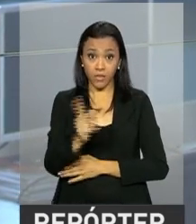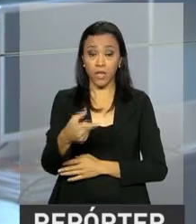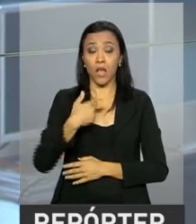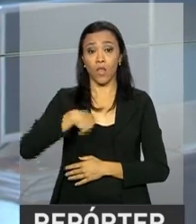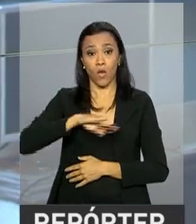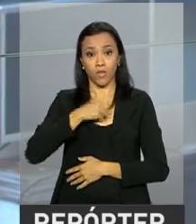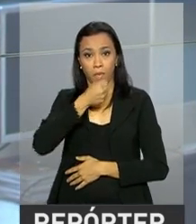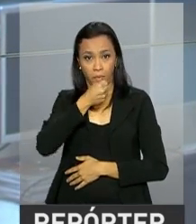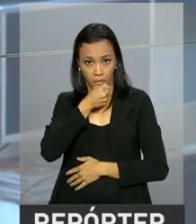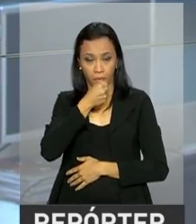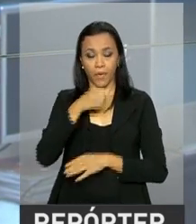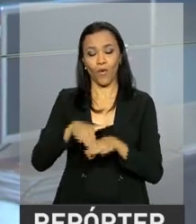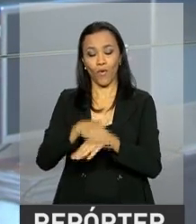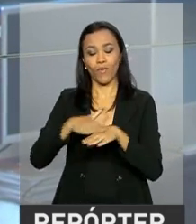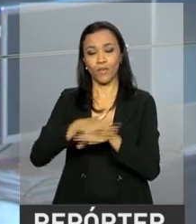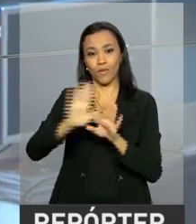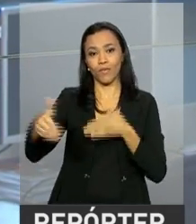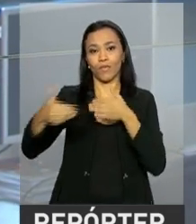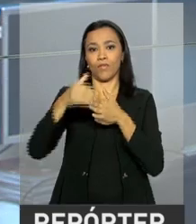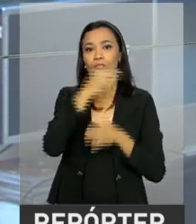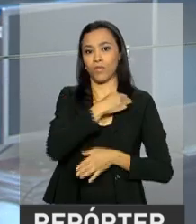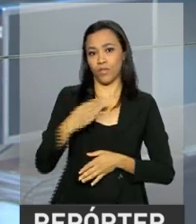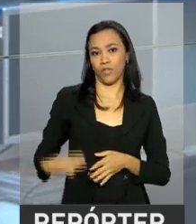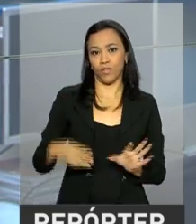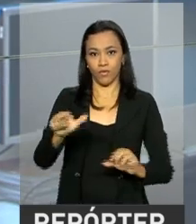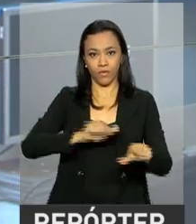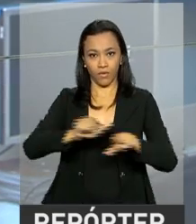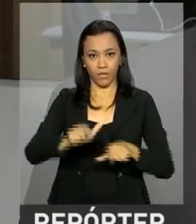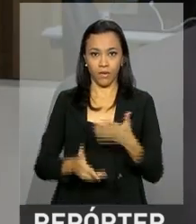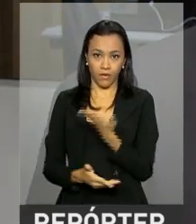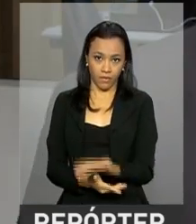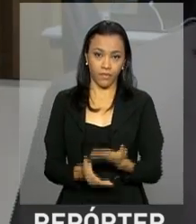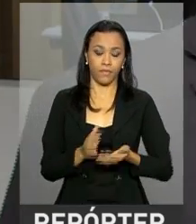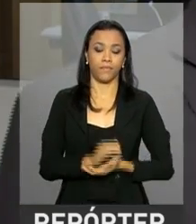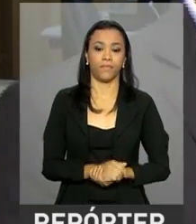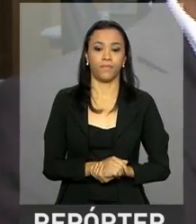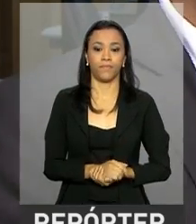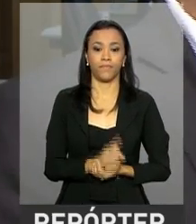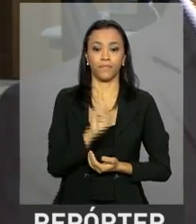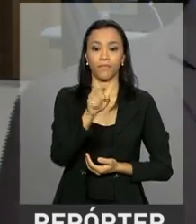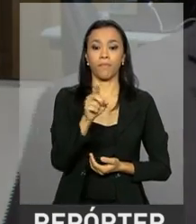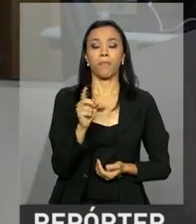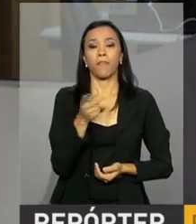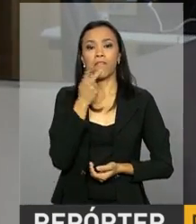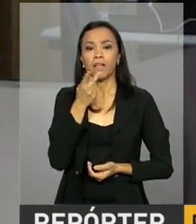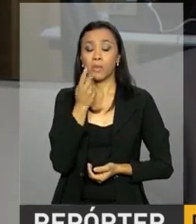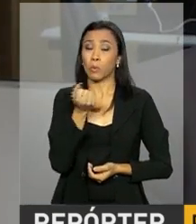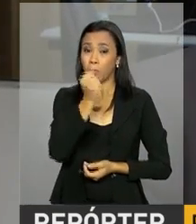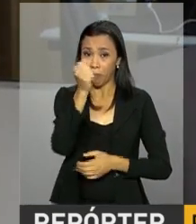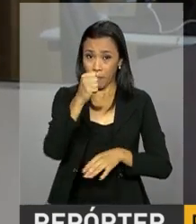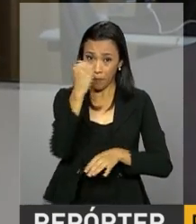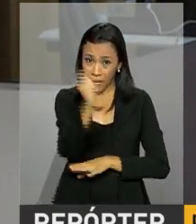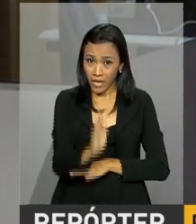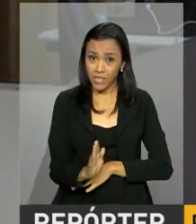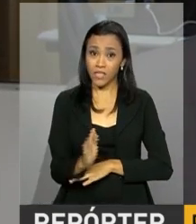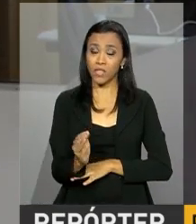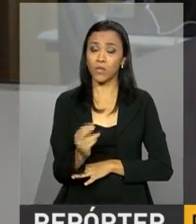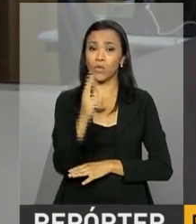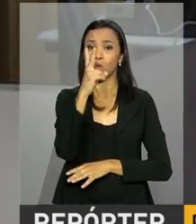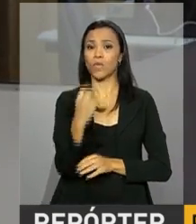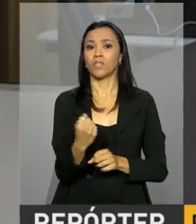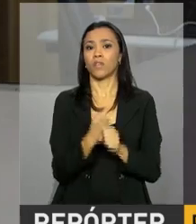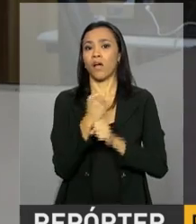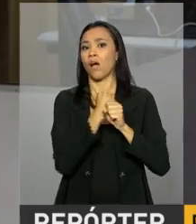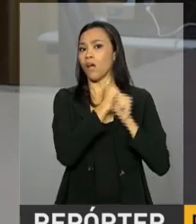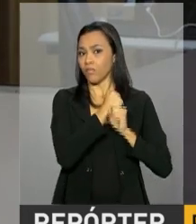exclusividade com o ministro do trabal ralo Nogueira o Brasil ele foi afetado nos últimos do anos